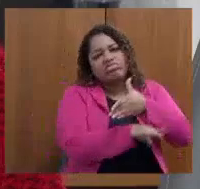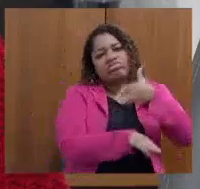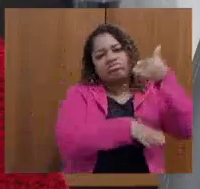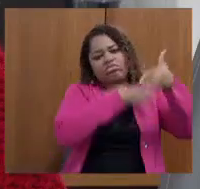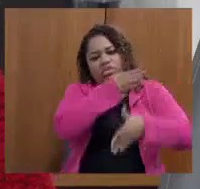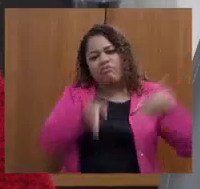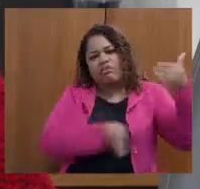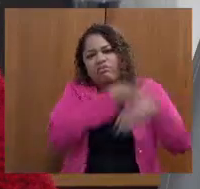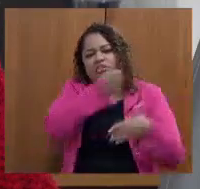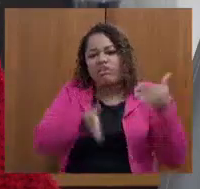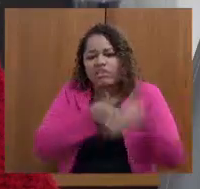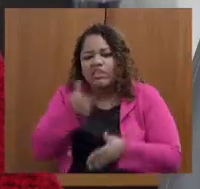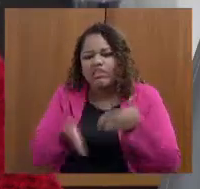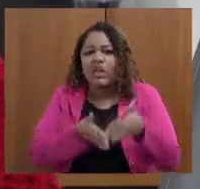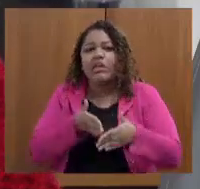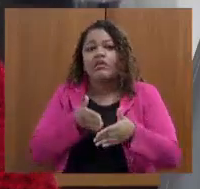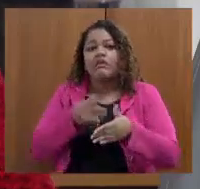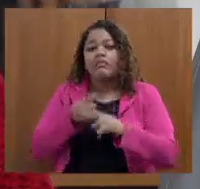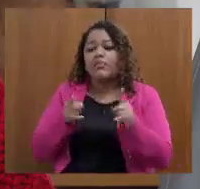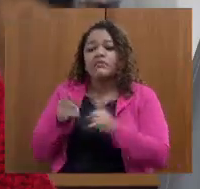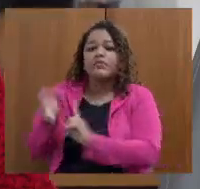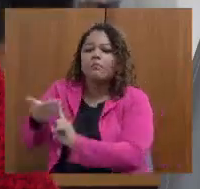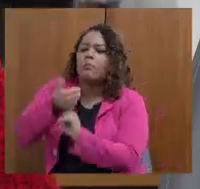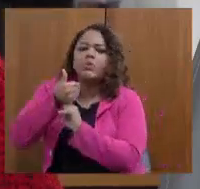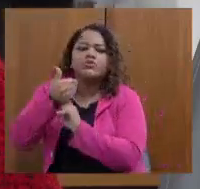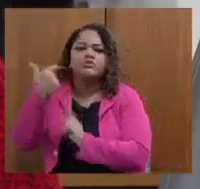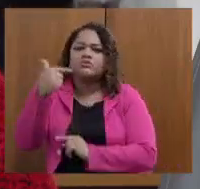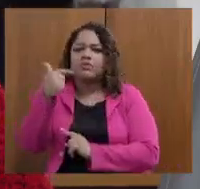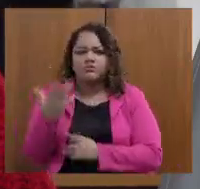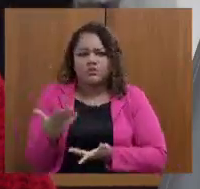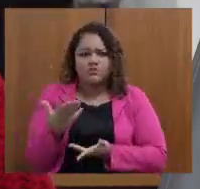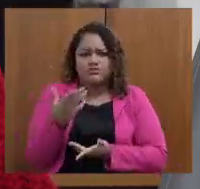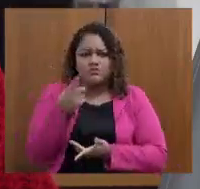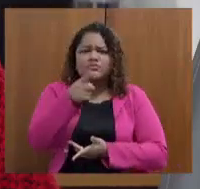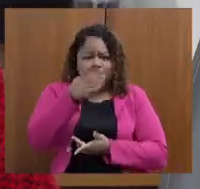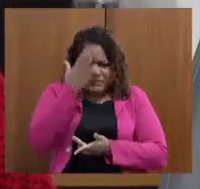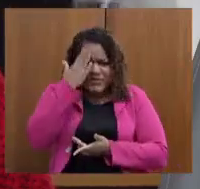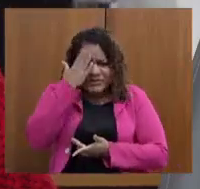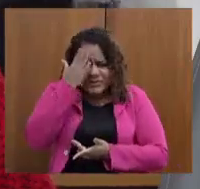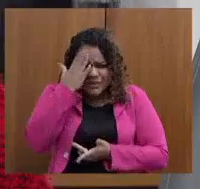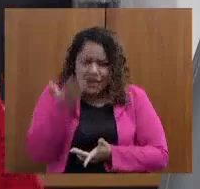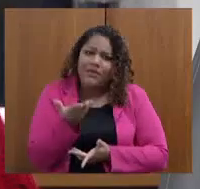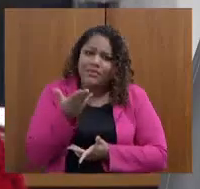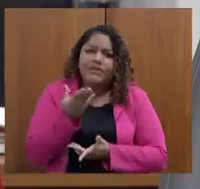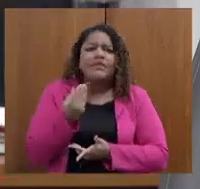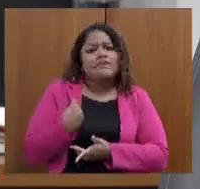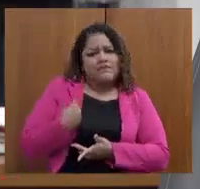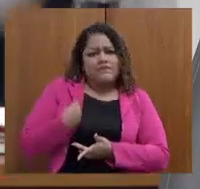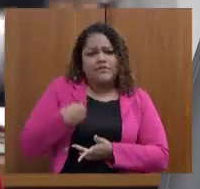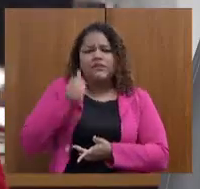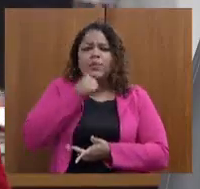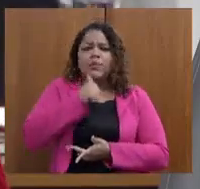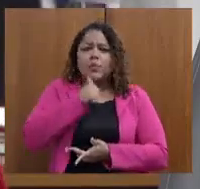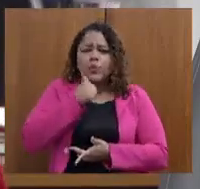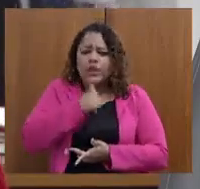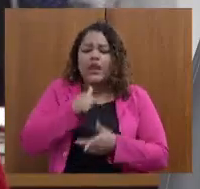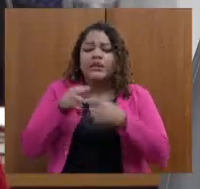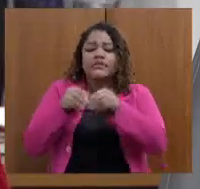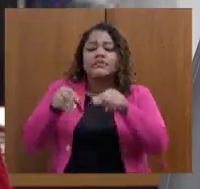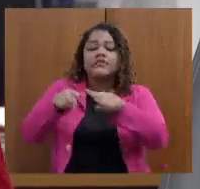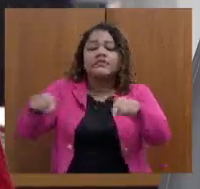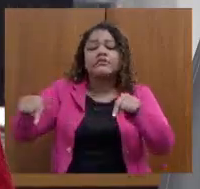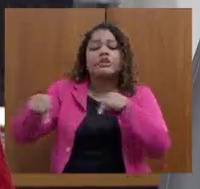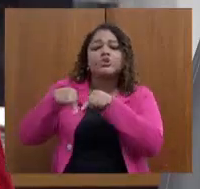pouca gente fala sobre isso mas quando você visita território Você sabe a vida de uma mulher em territórios da mineração eu tô concluindo Presidente